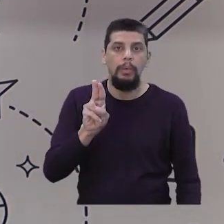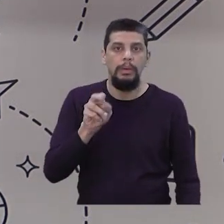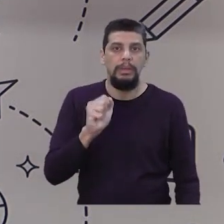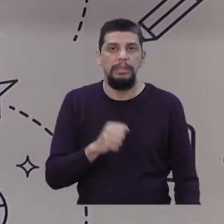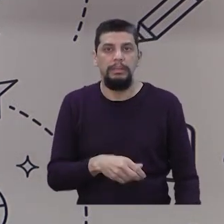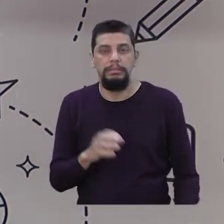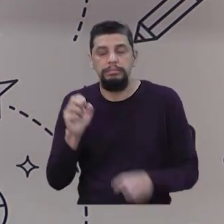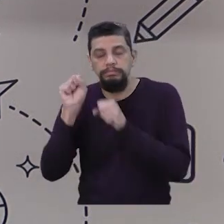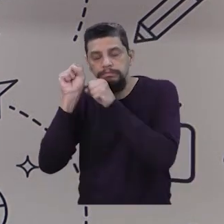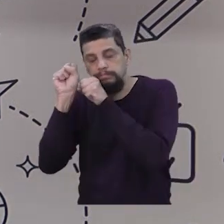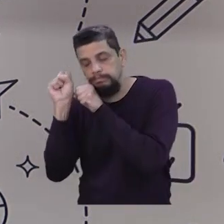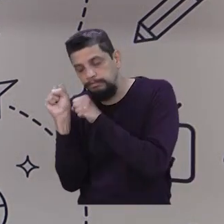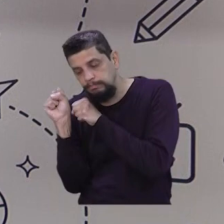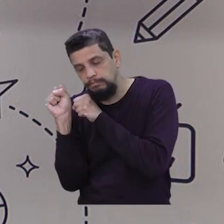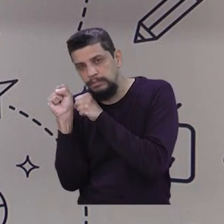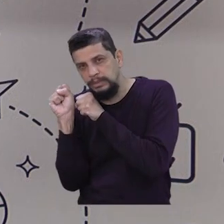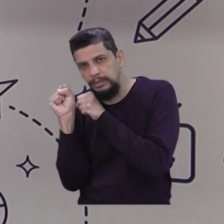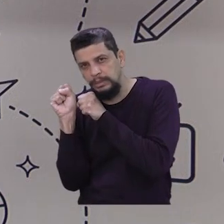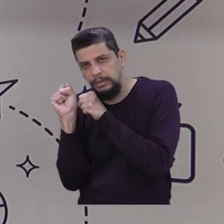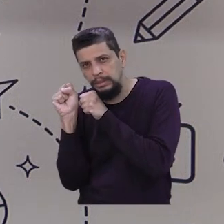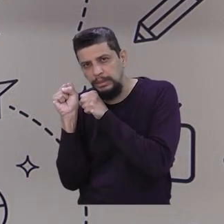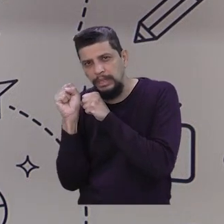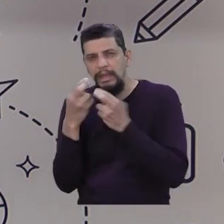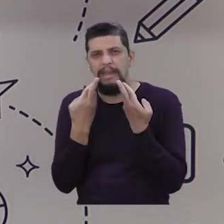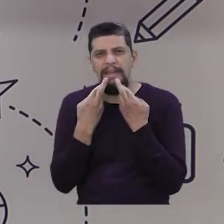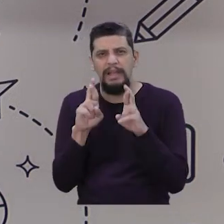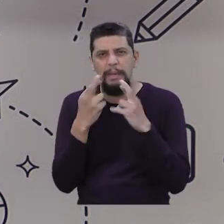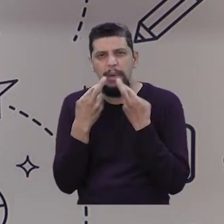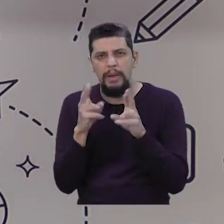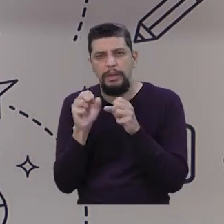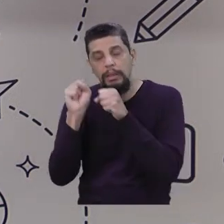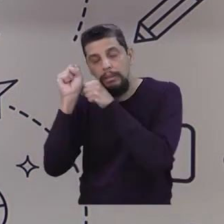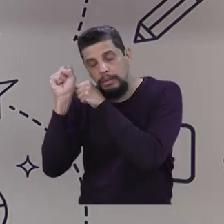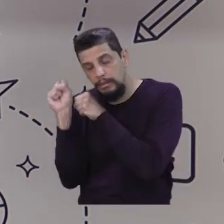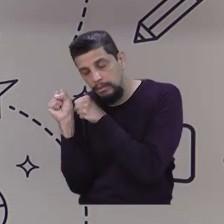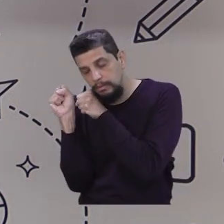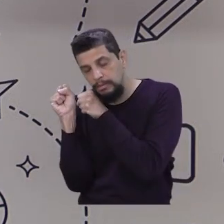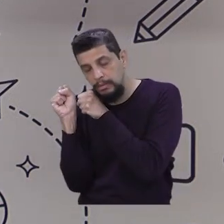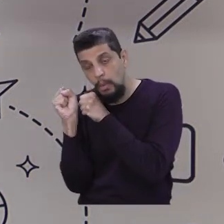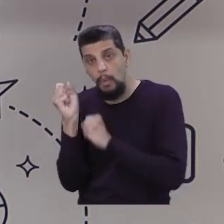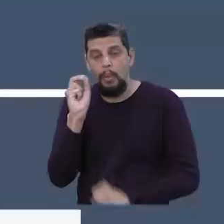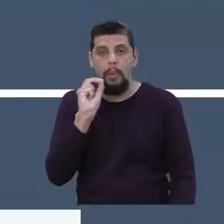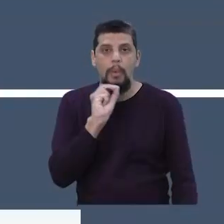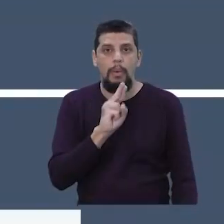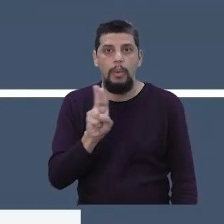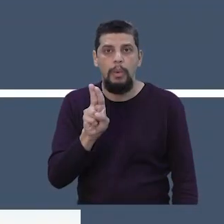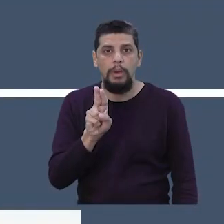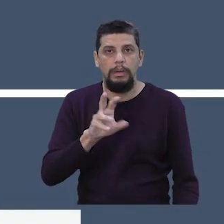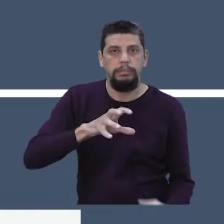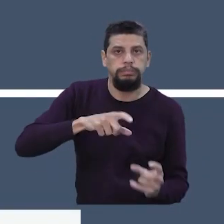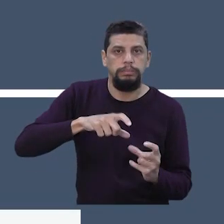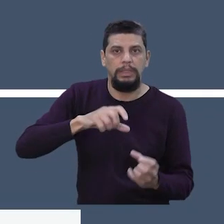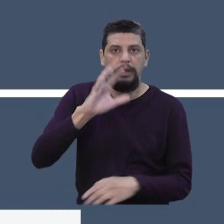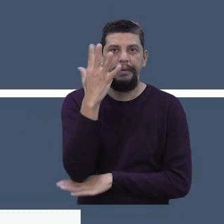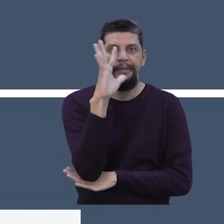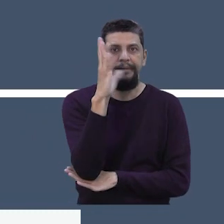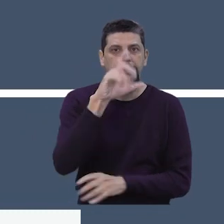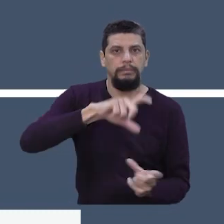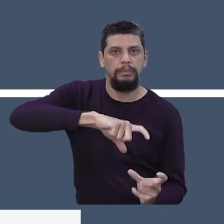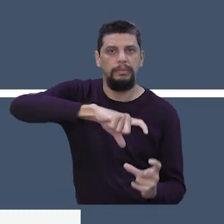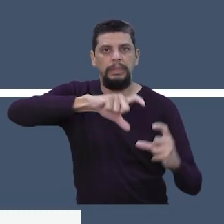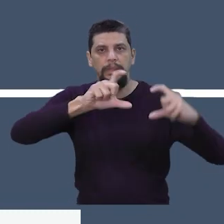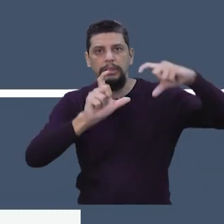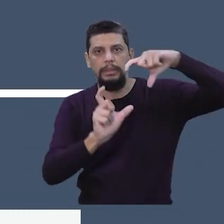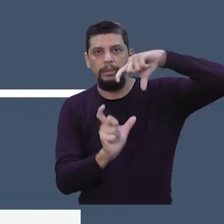ficou dormindo? Reclamou tanto que ficou dormindo, será? Ou será que foi virado de ponta